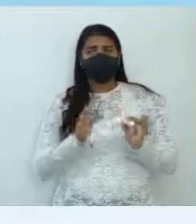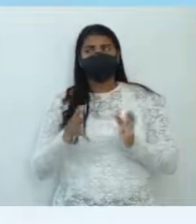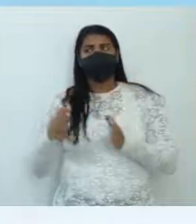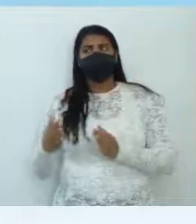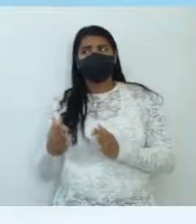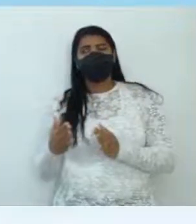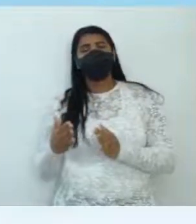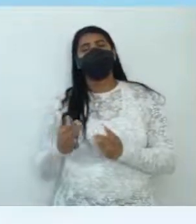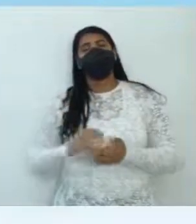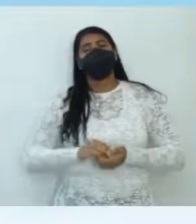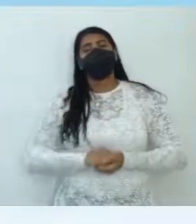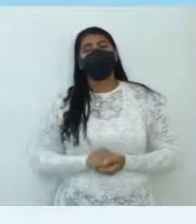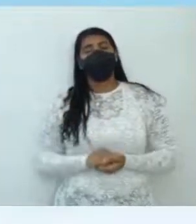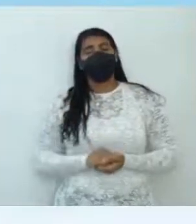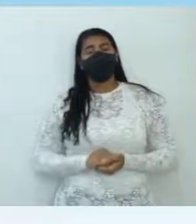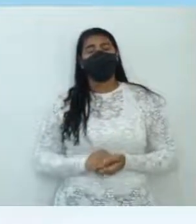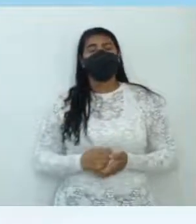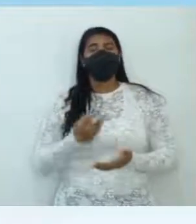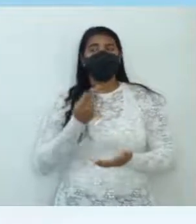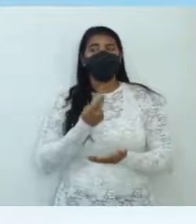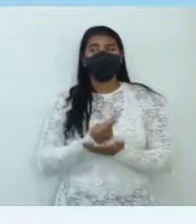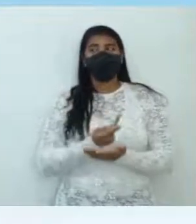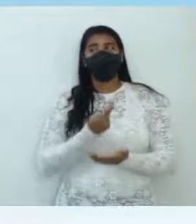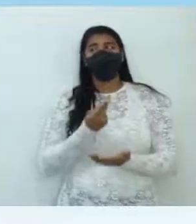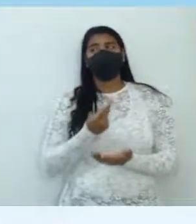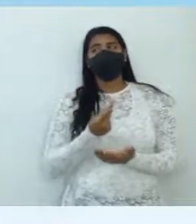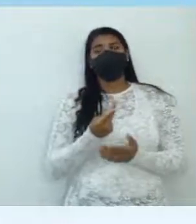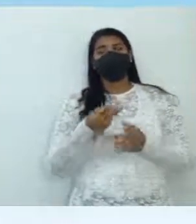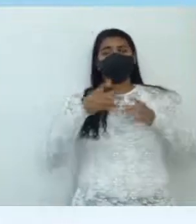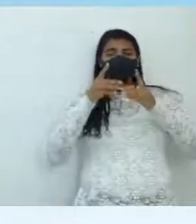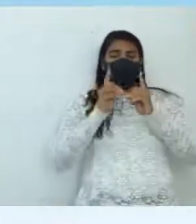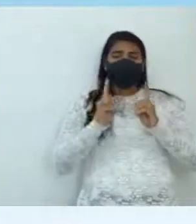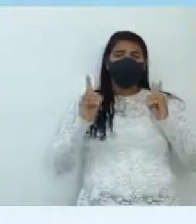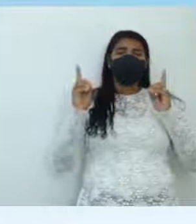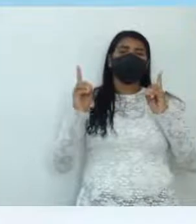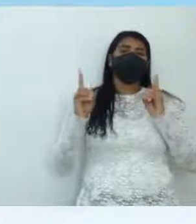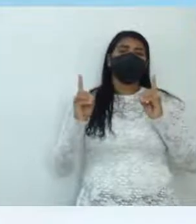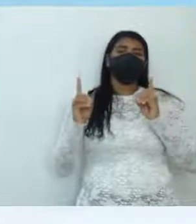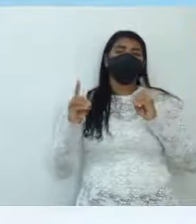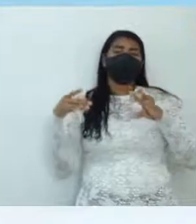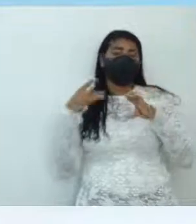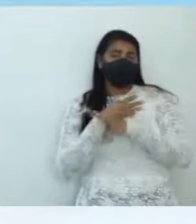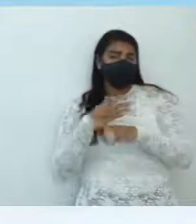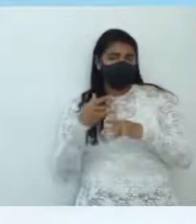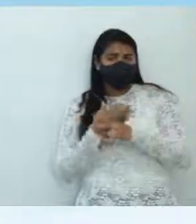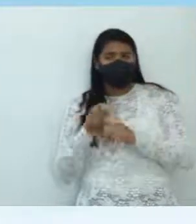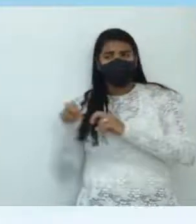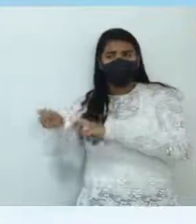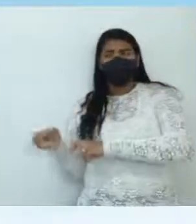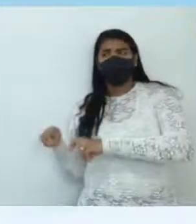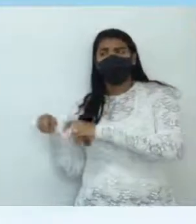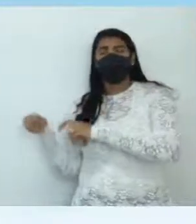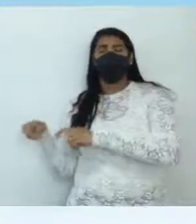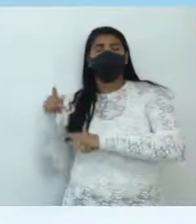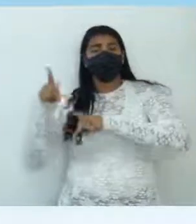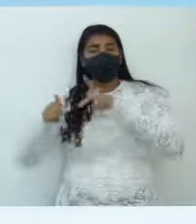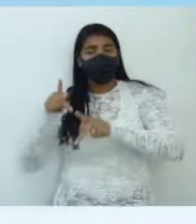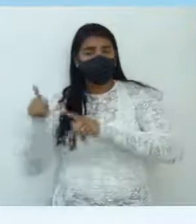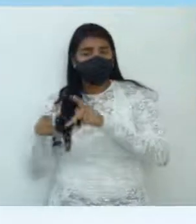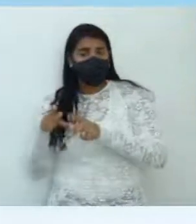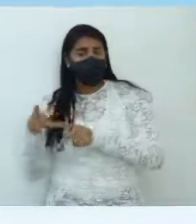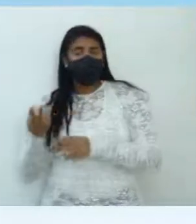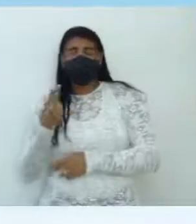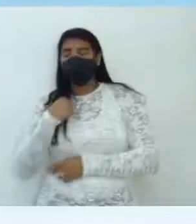a exploração mineral ela fica bem distante dos centros urbanos, onde a população ela